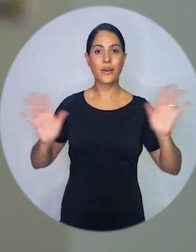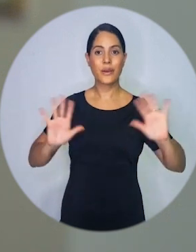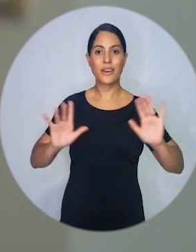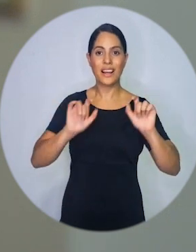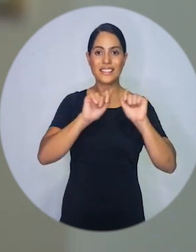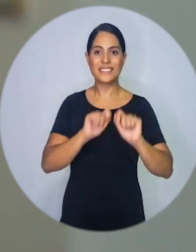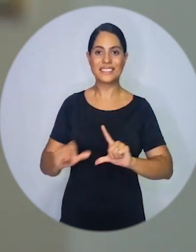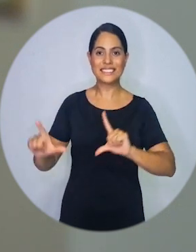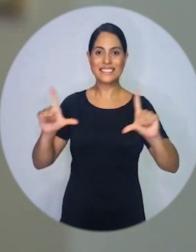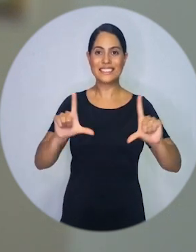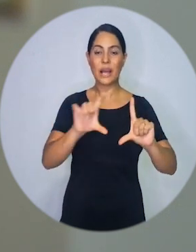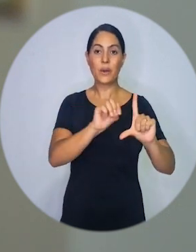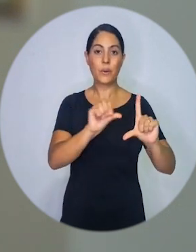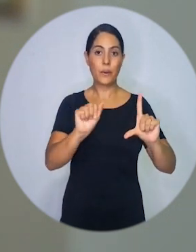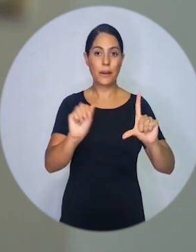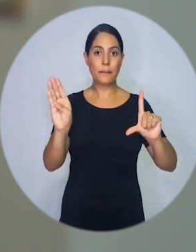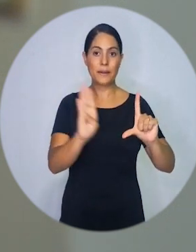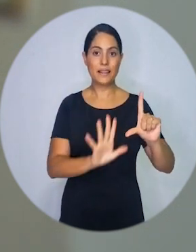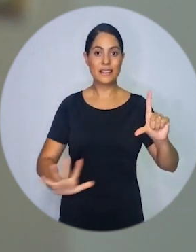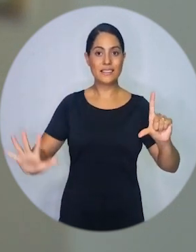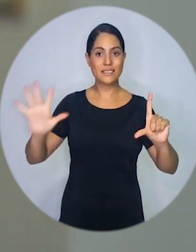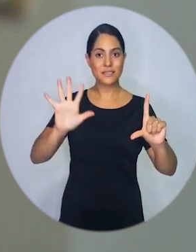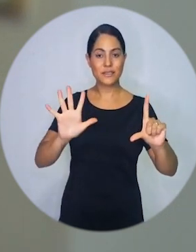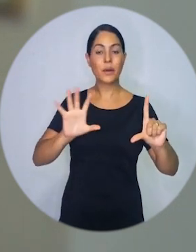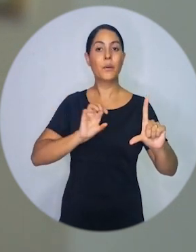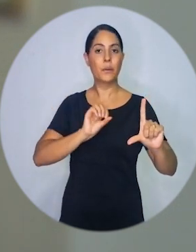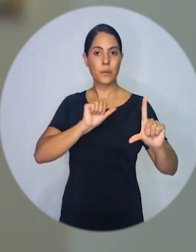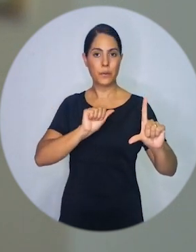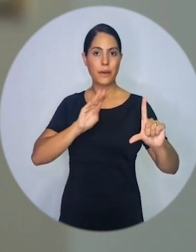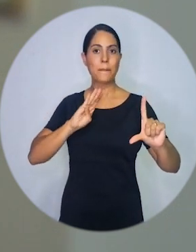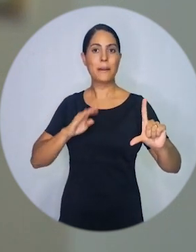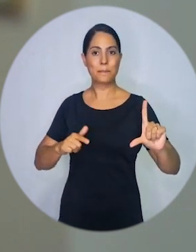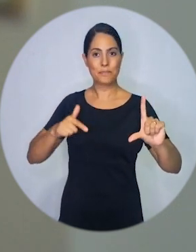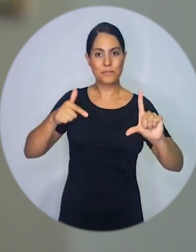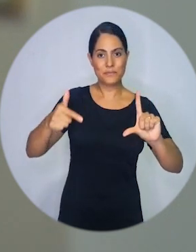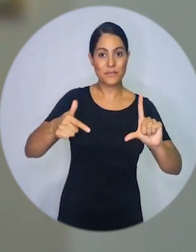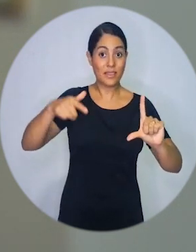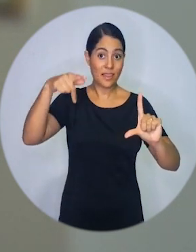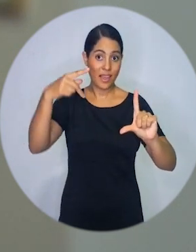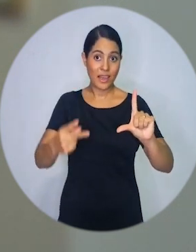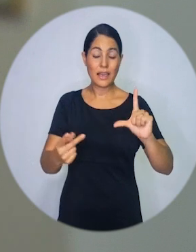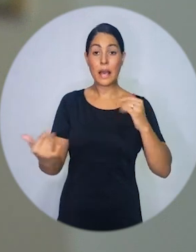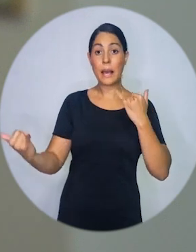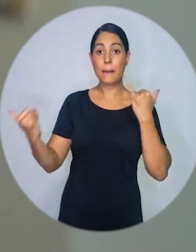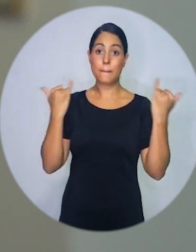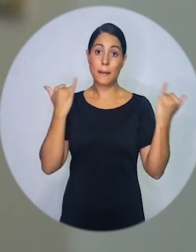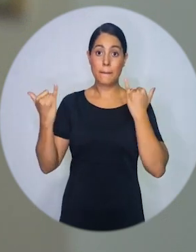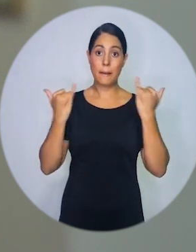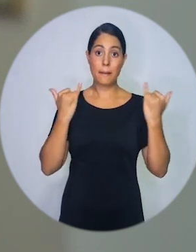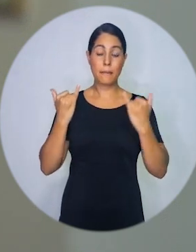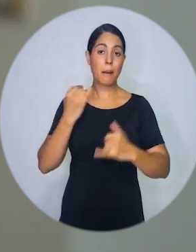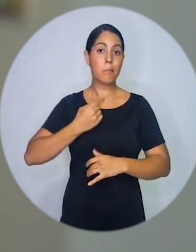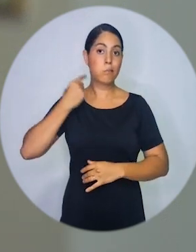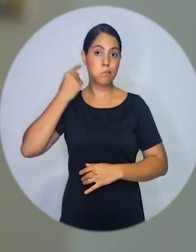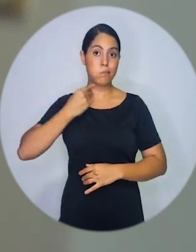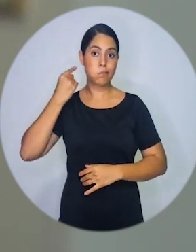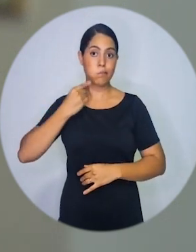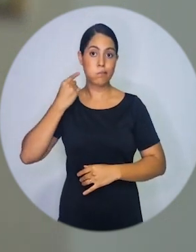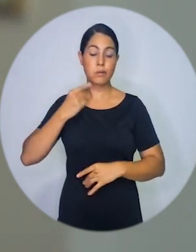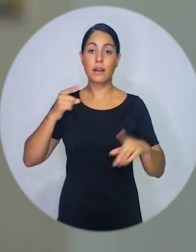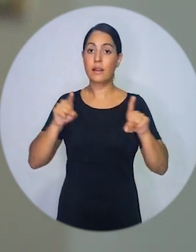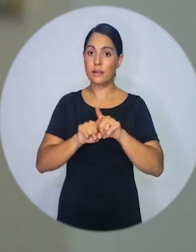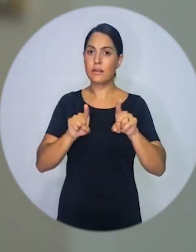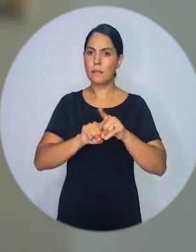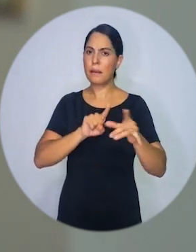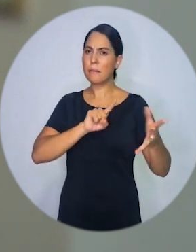Olá, esse é o programa OAB Nacional, uma produção e realização da Ordem dos Advogados do Brasil. Aqui você fica por